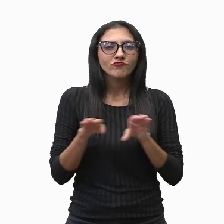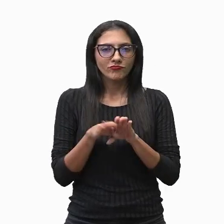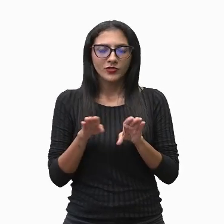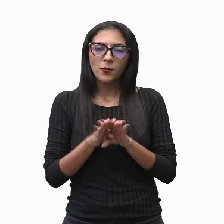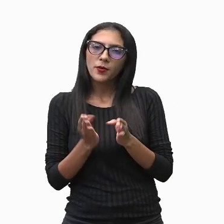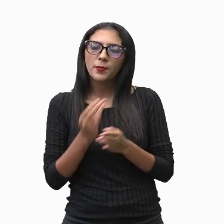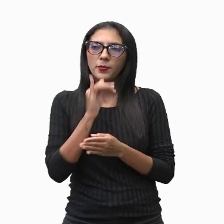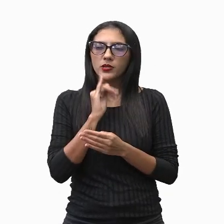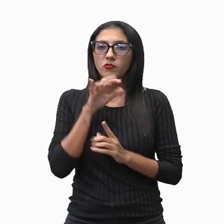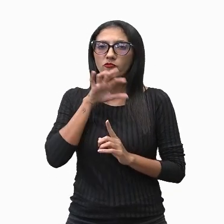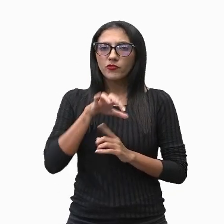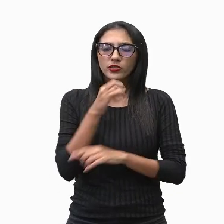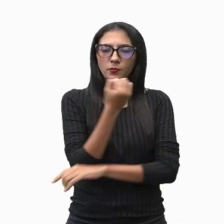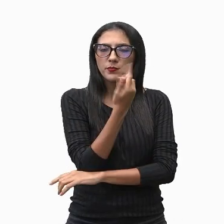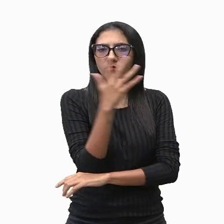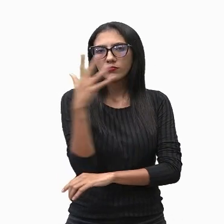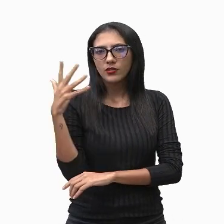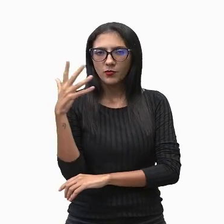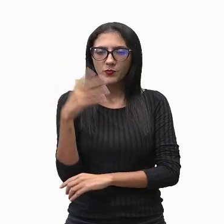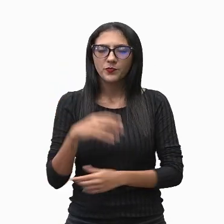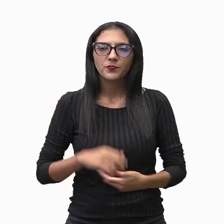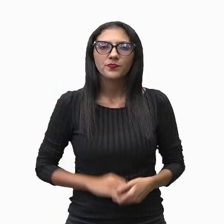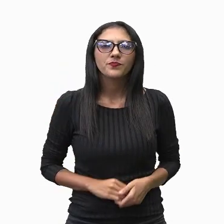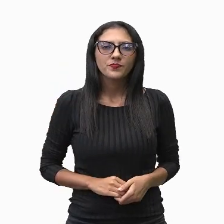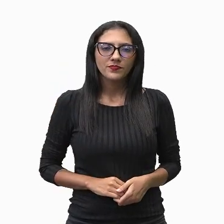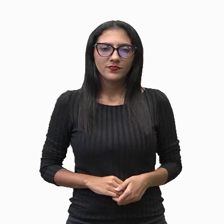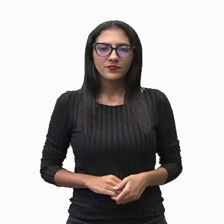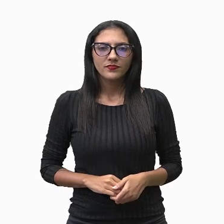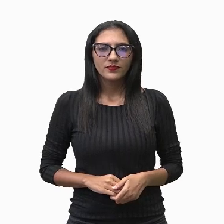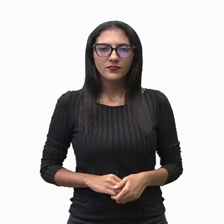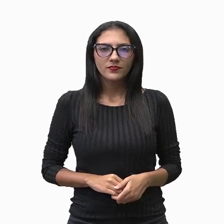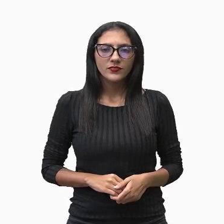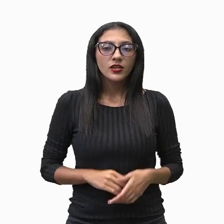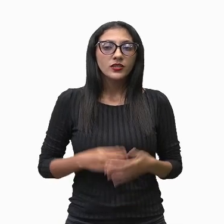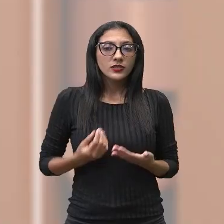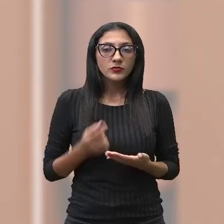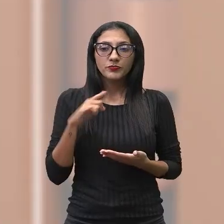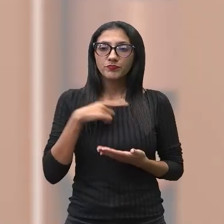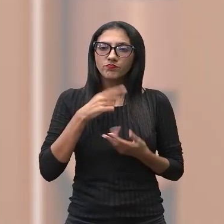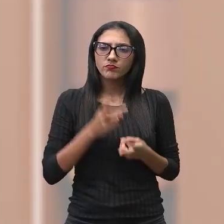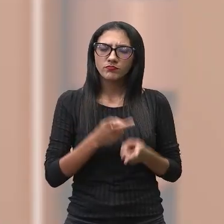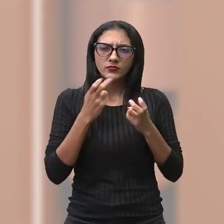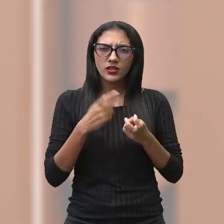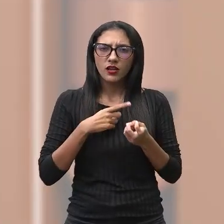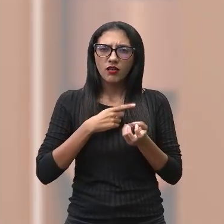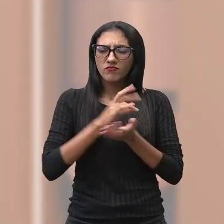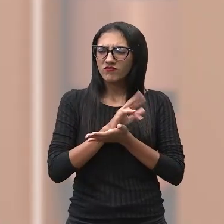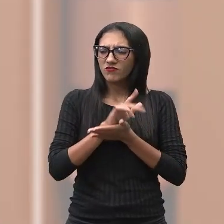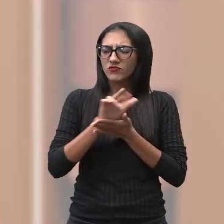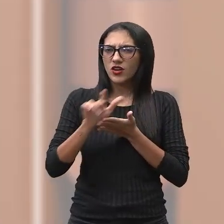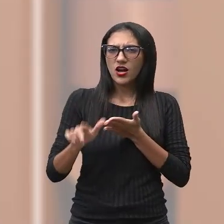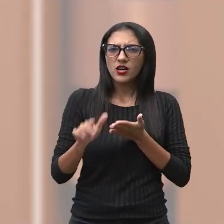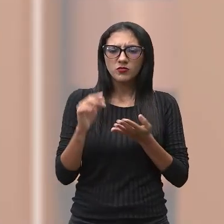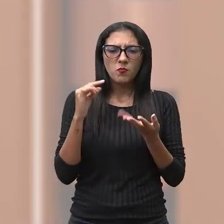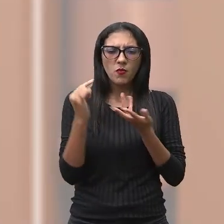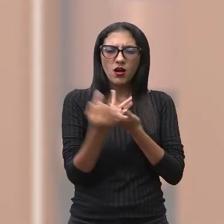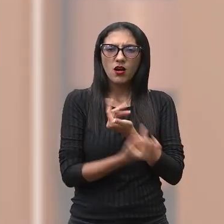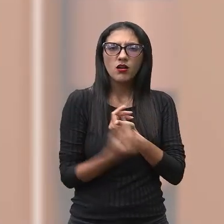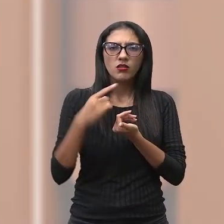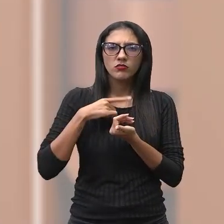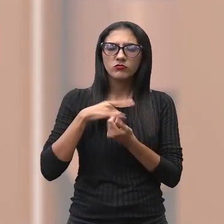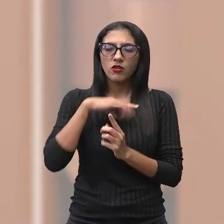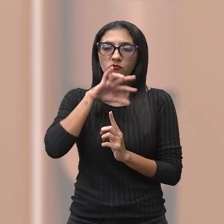também ambientais. Então observem aí que nós temos vários fatores que influenciam